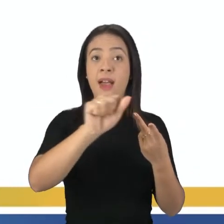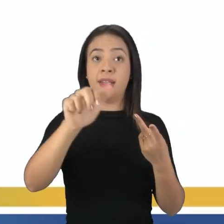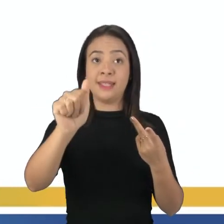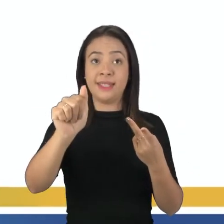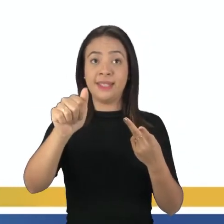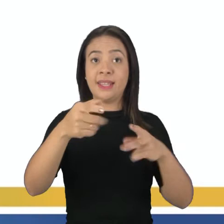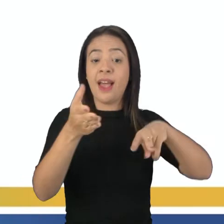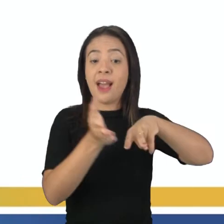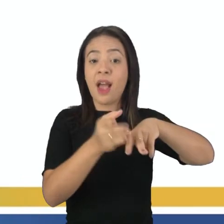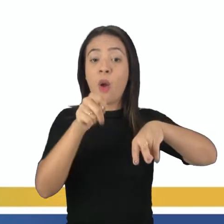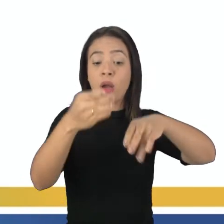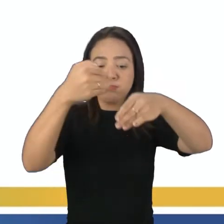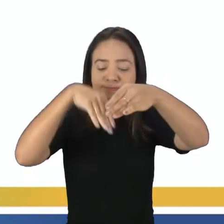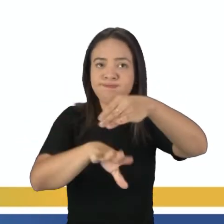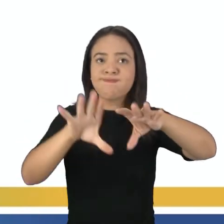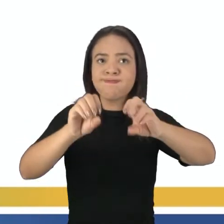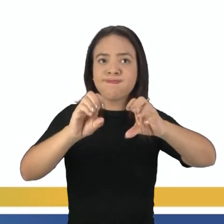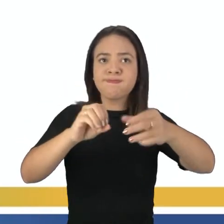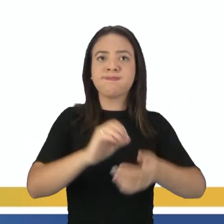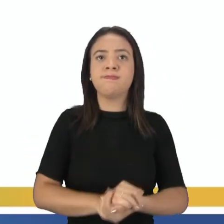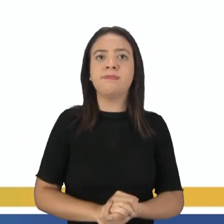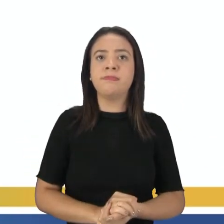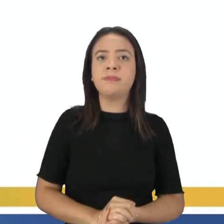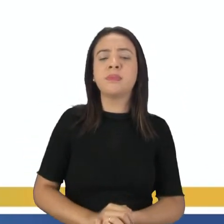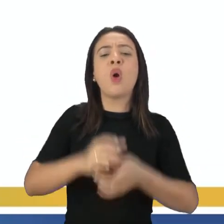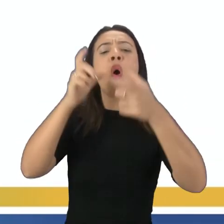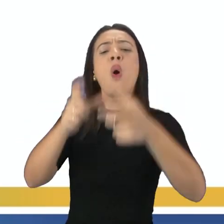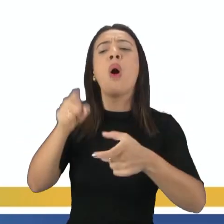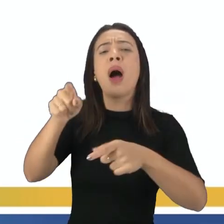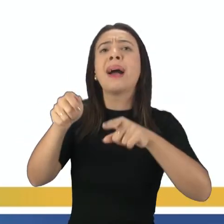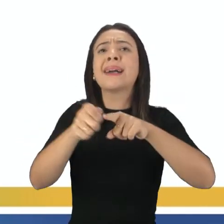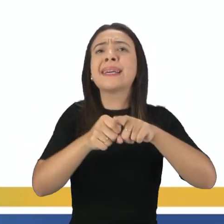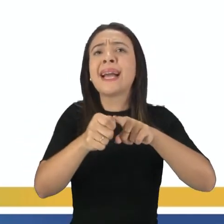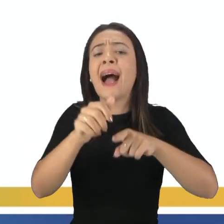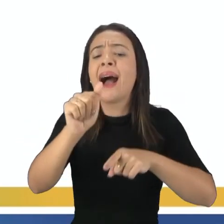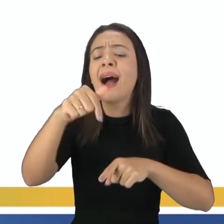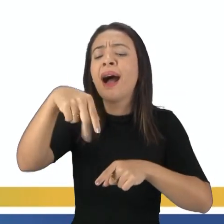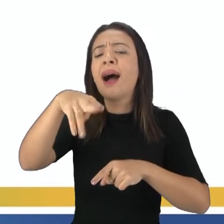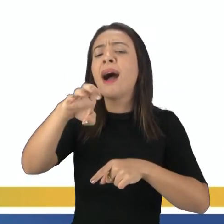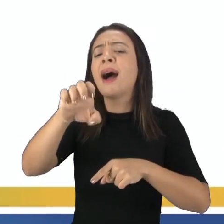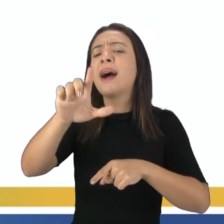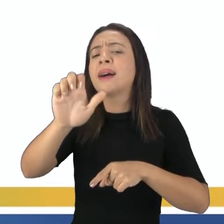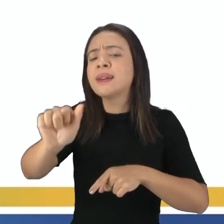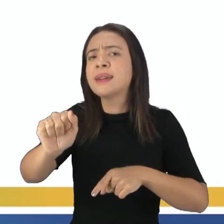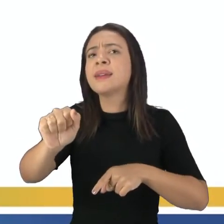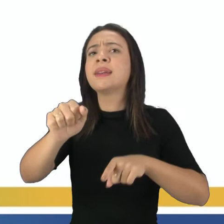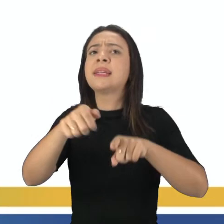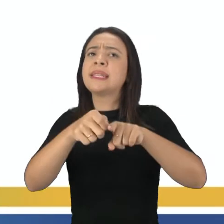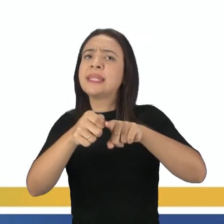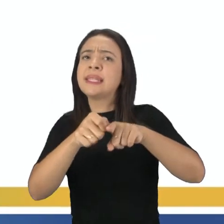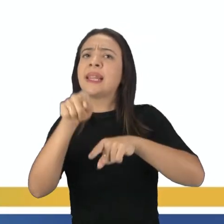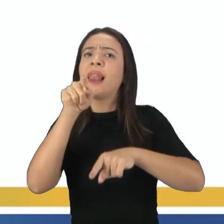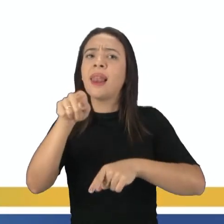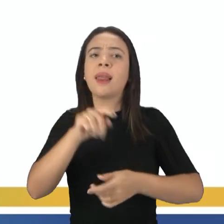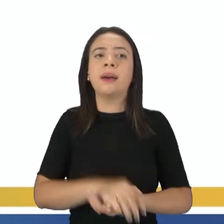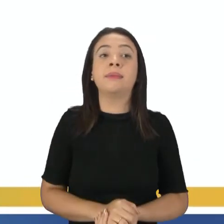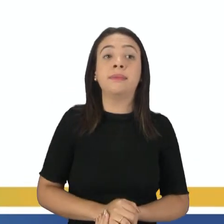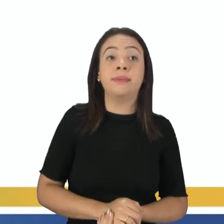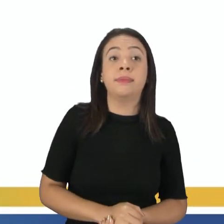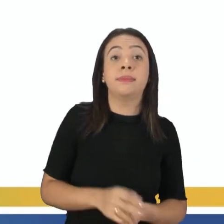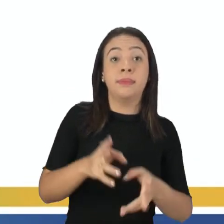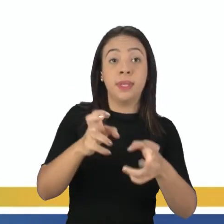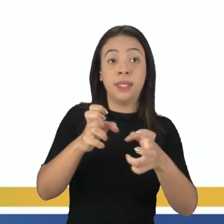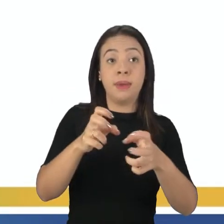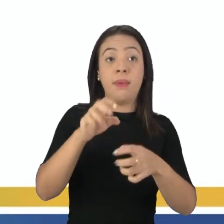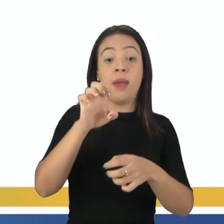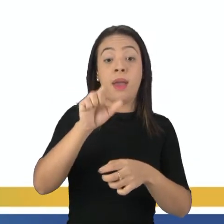debaixo dessa almofada. E onde estão aqueles tênis que estavam lá? Então a gente tem o esta, pois a camisa está